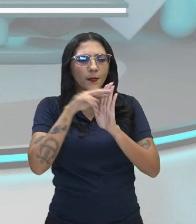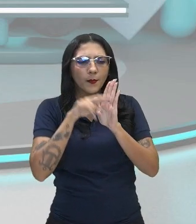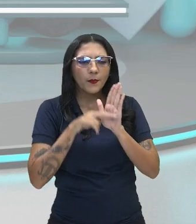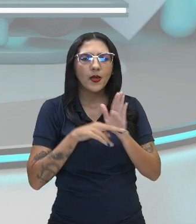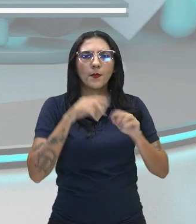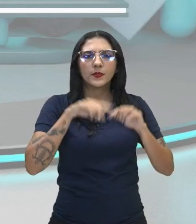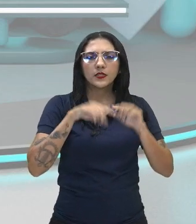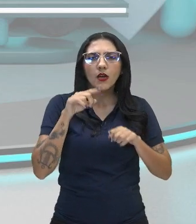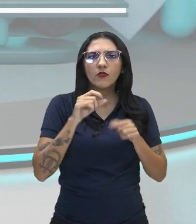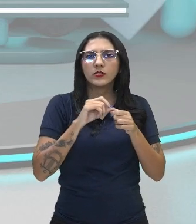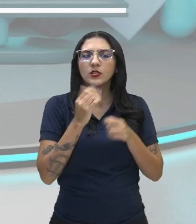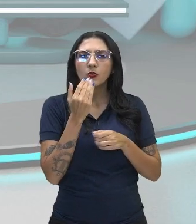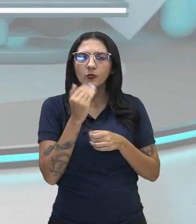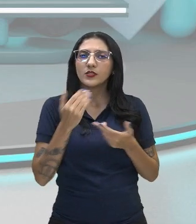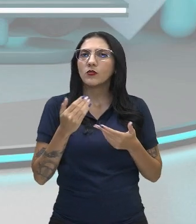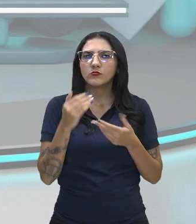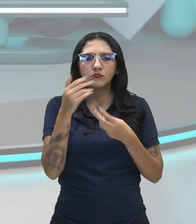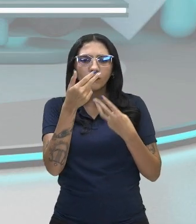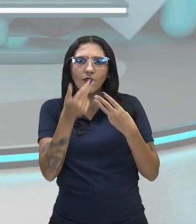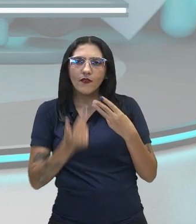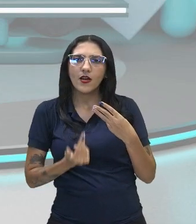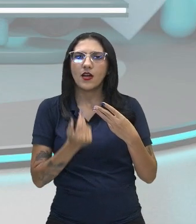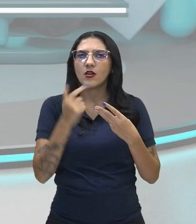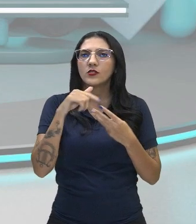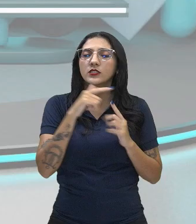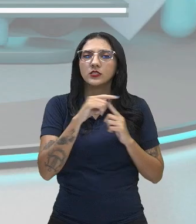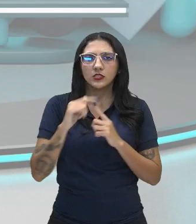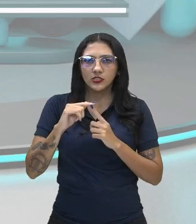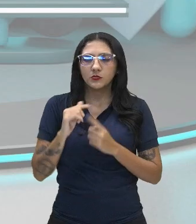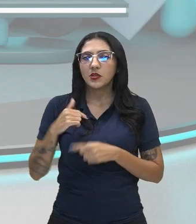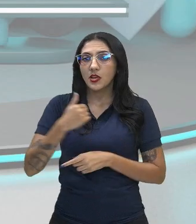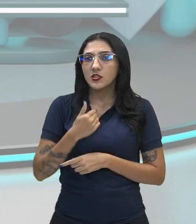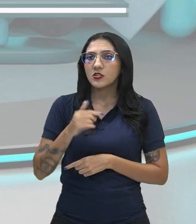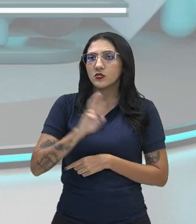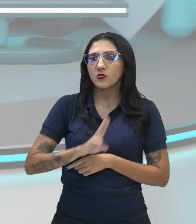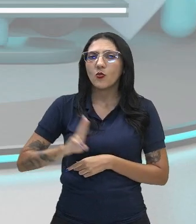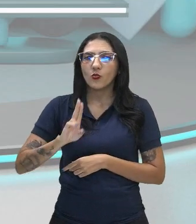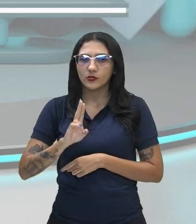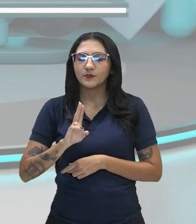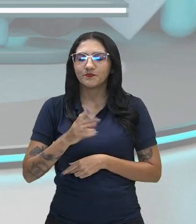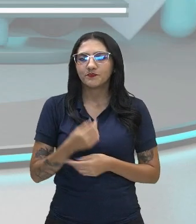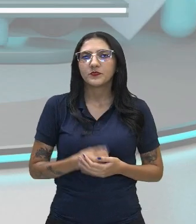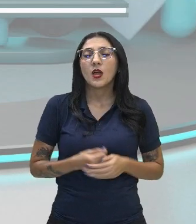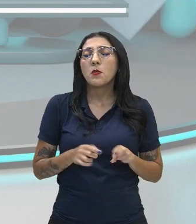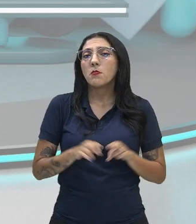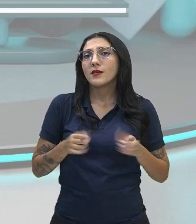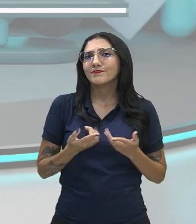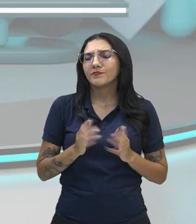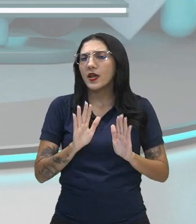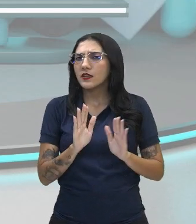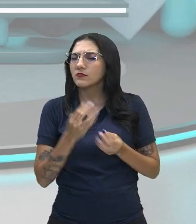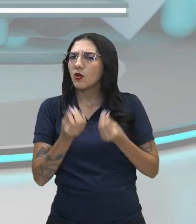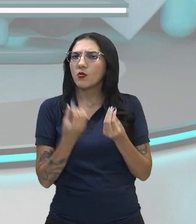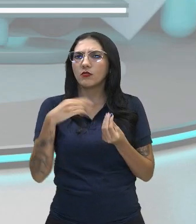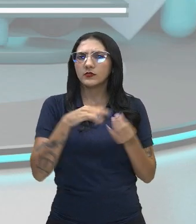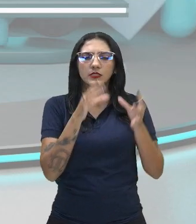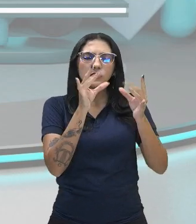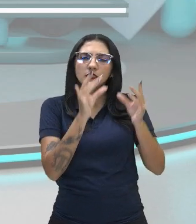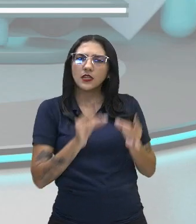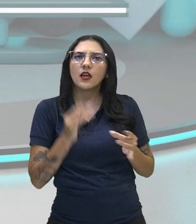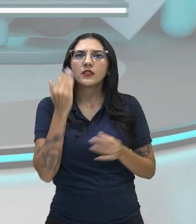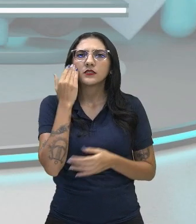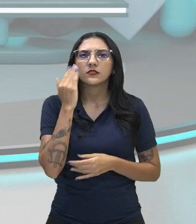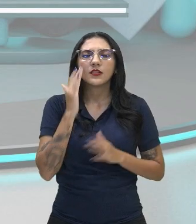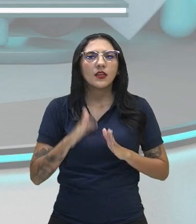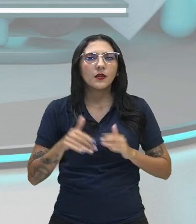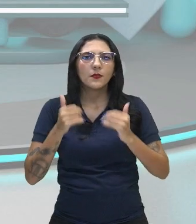né? Então, todos esses textos que nós usamos no dia a dia, mas se você vai reparar, esses textos,